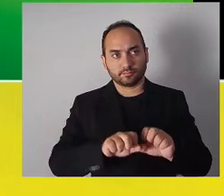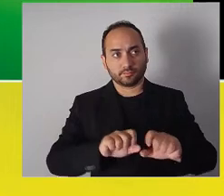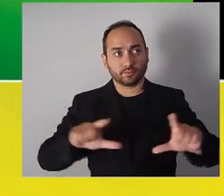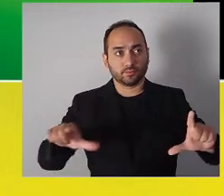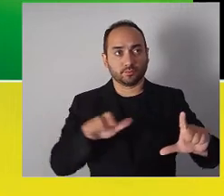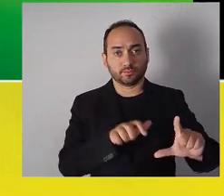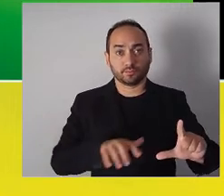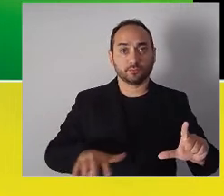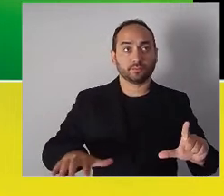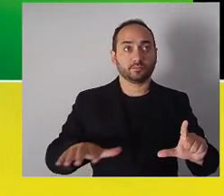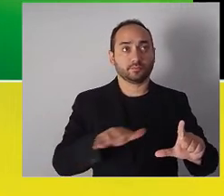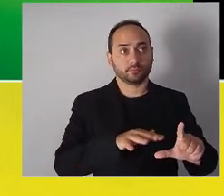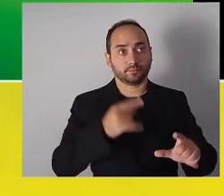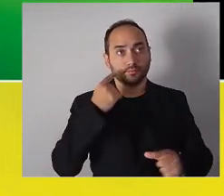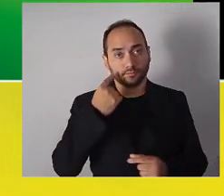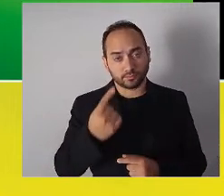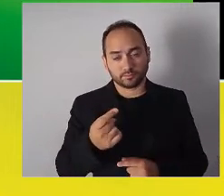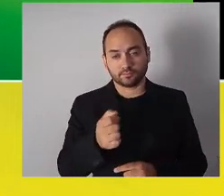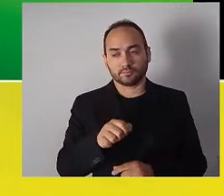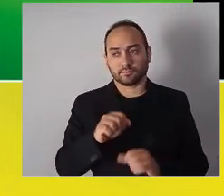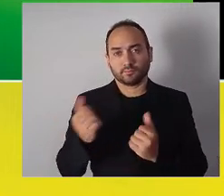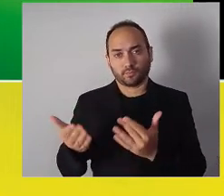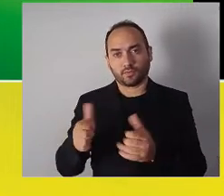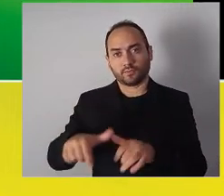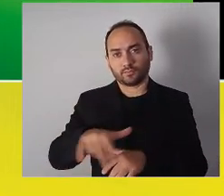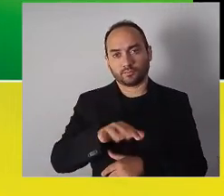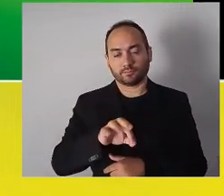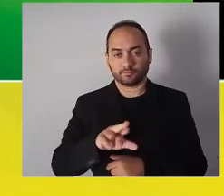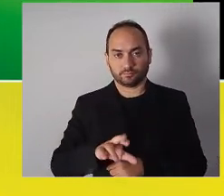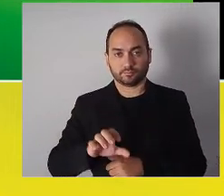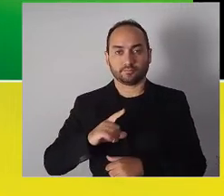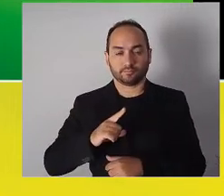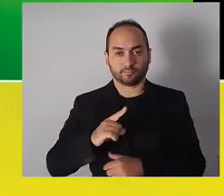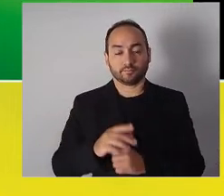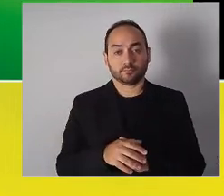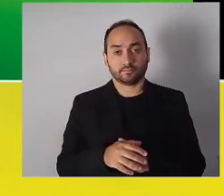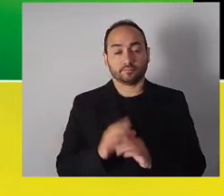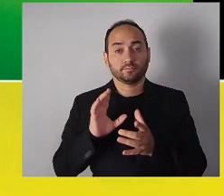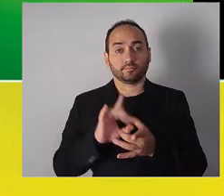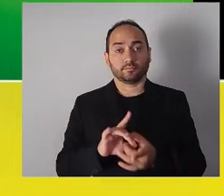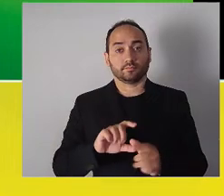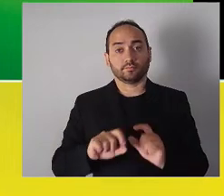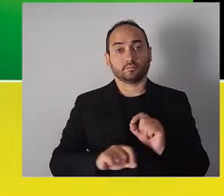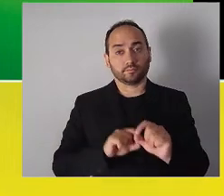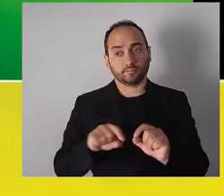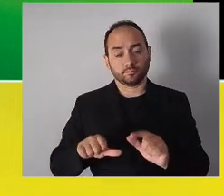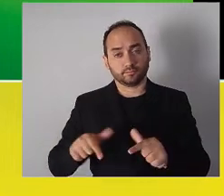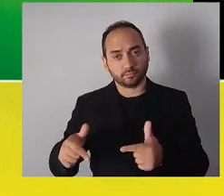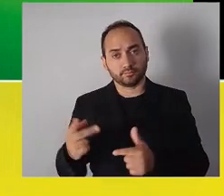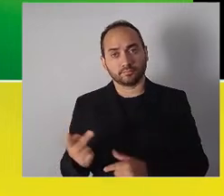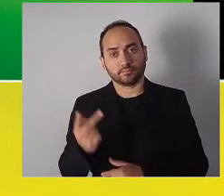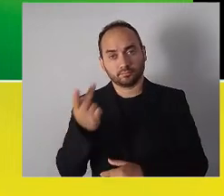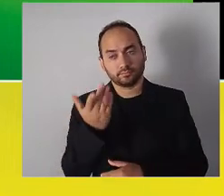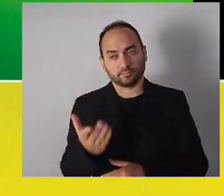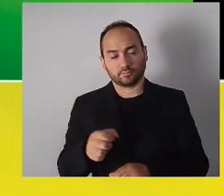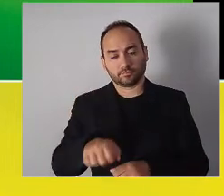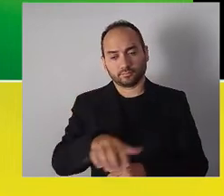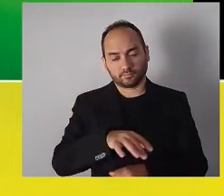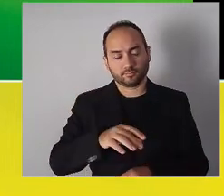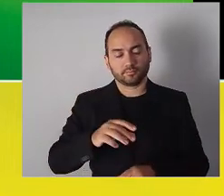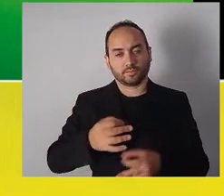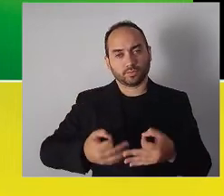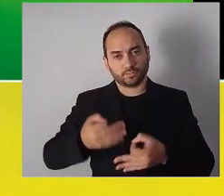da organização e do ambiente externo que envolve o TRE Ceará, contextualizando sua atuação e relevância no cenário jurídico do